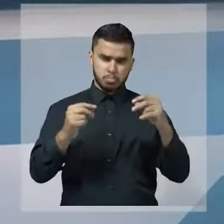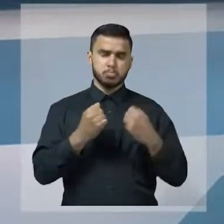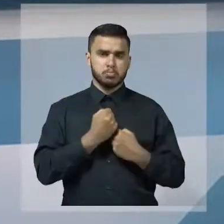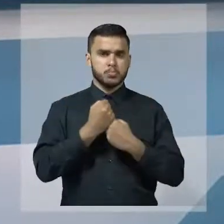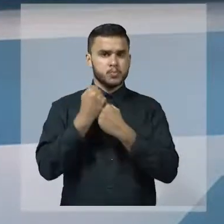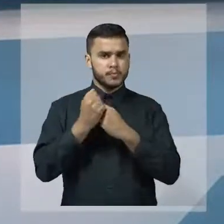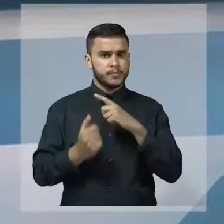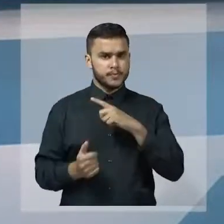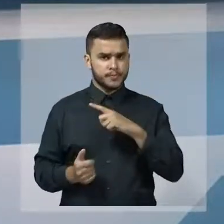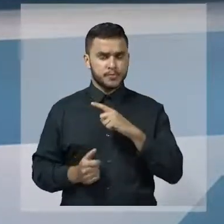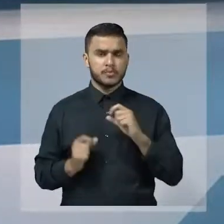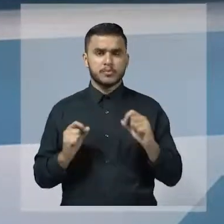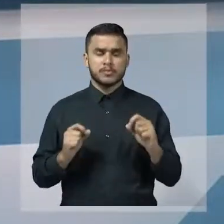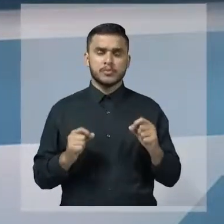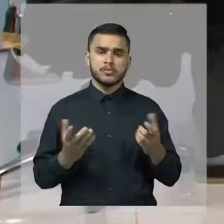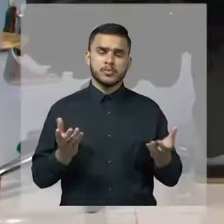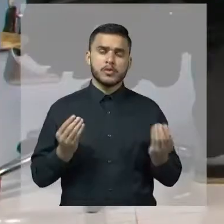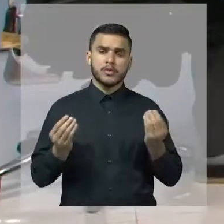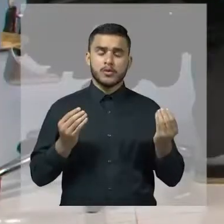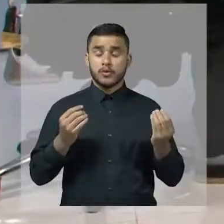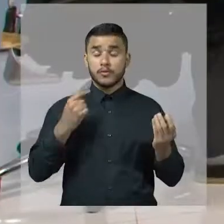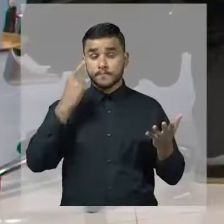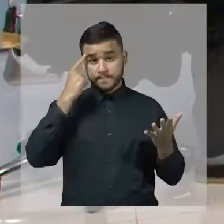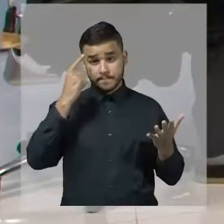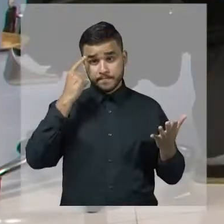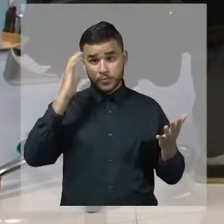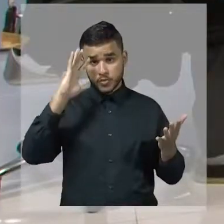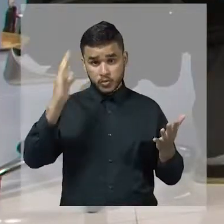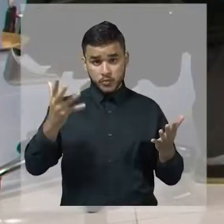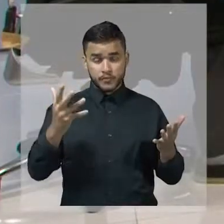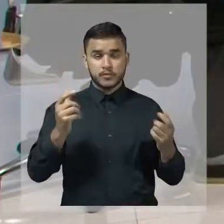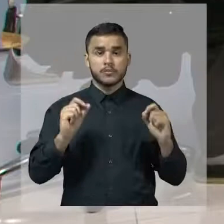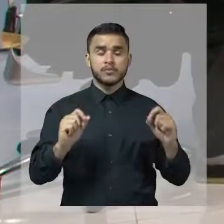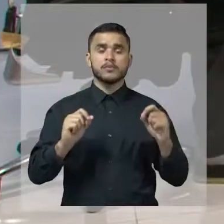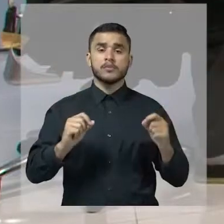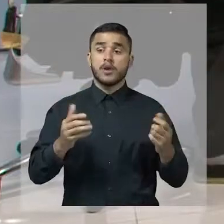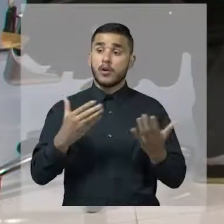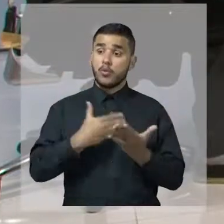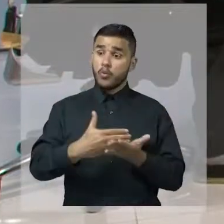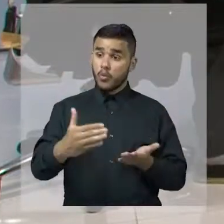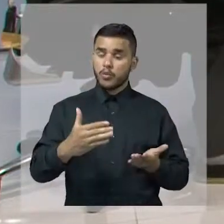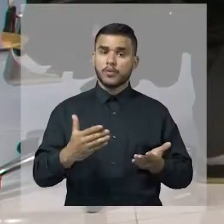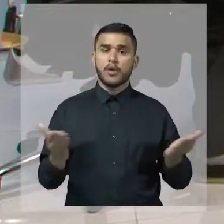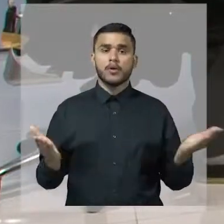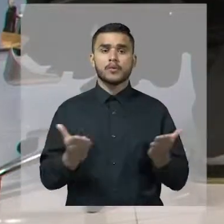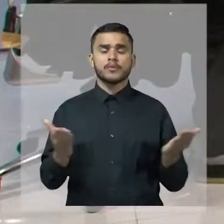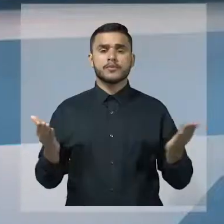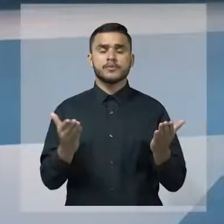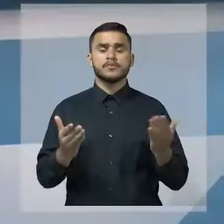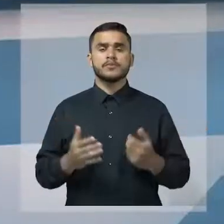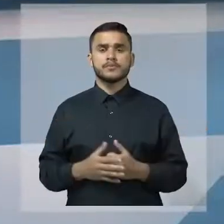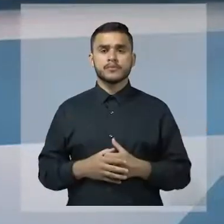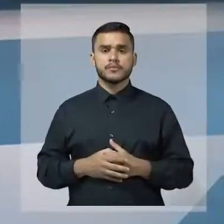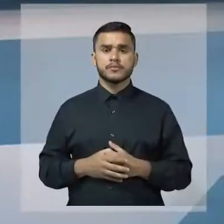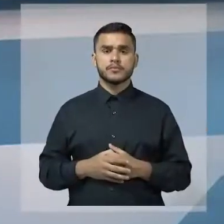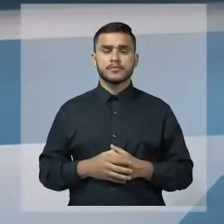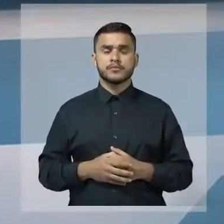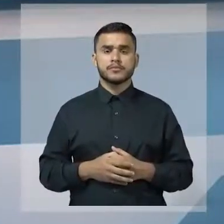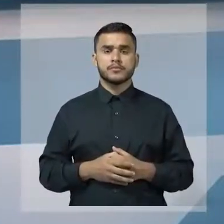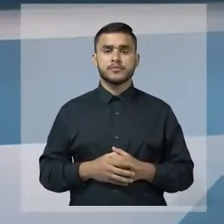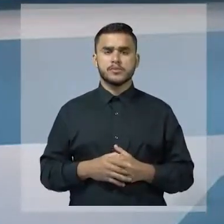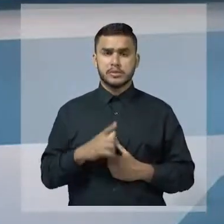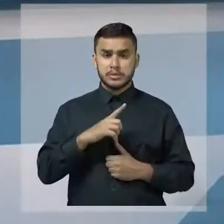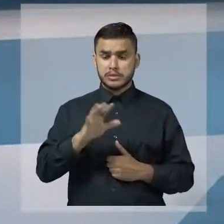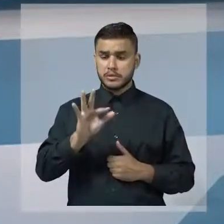poder baixar aquela resolução, em que a partir de agora, os autores das